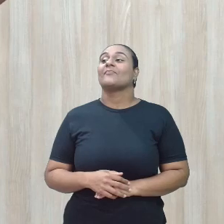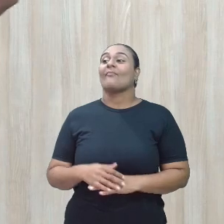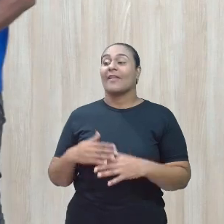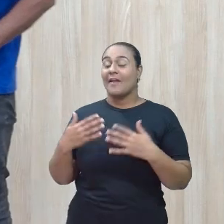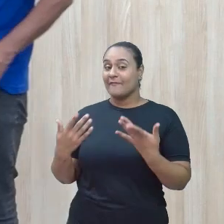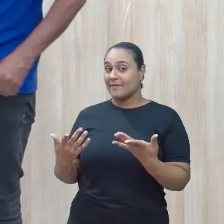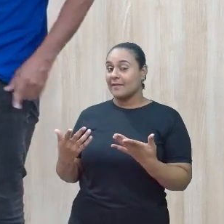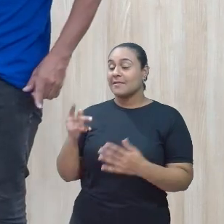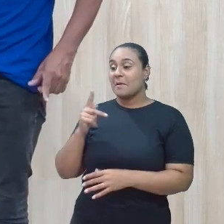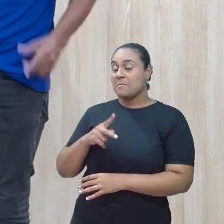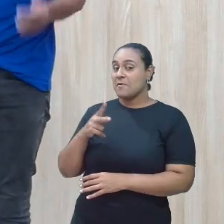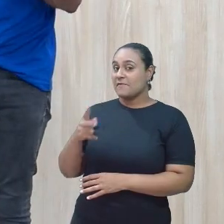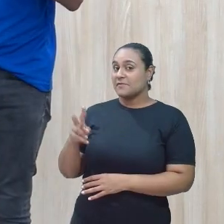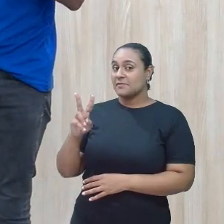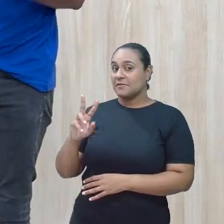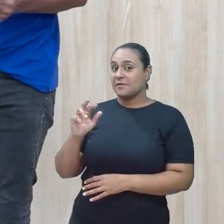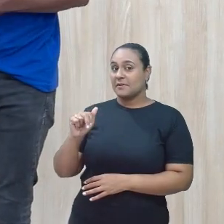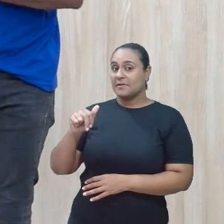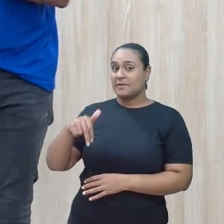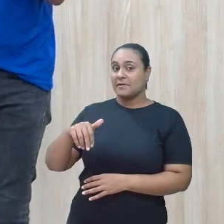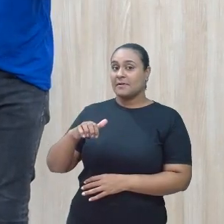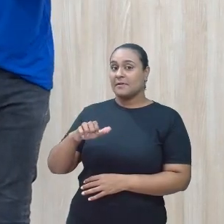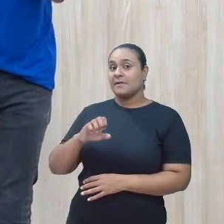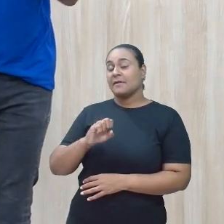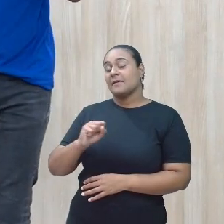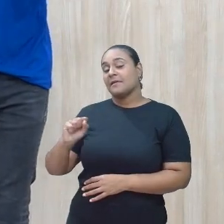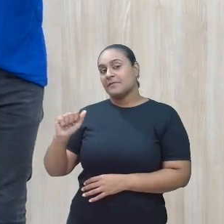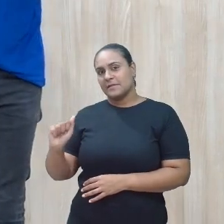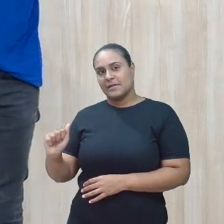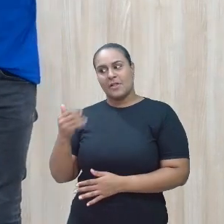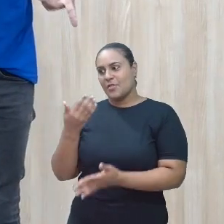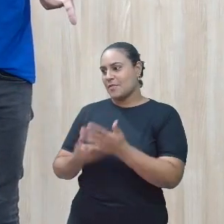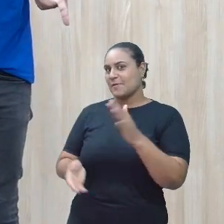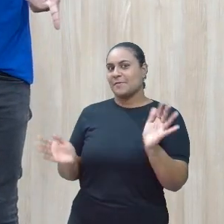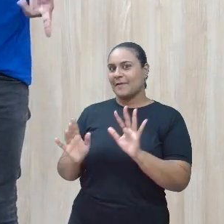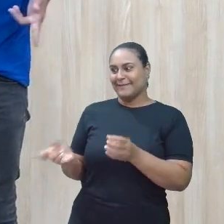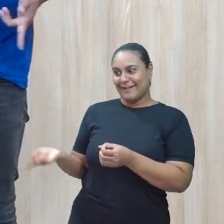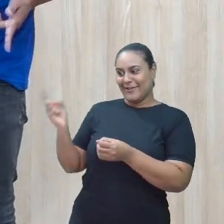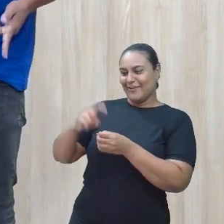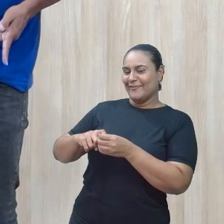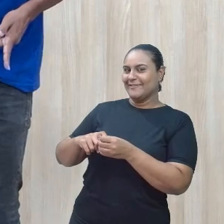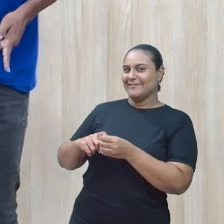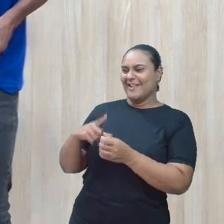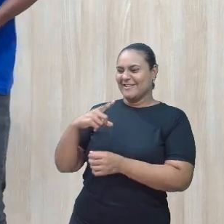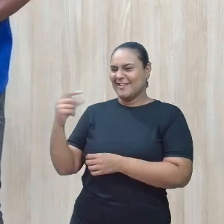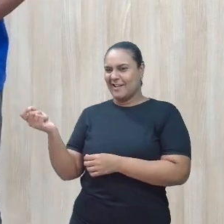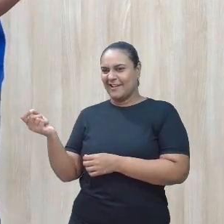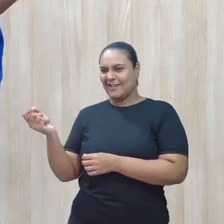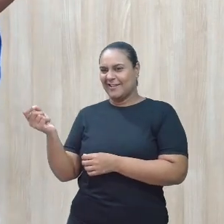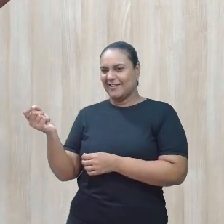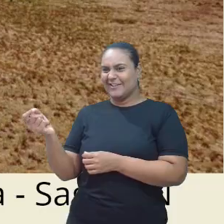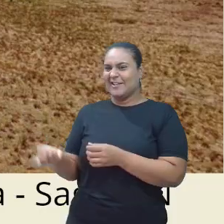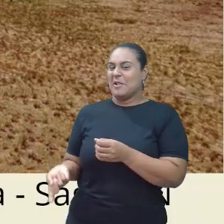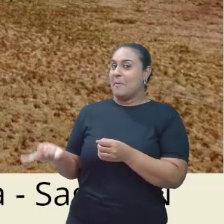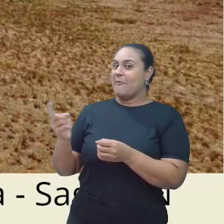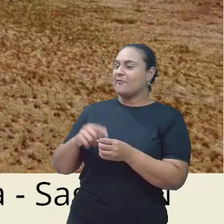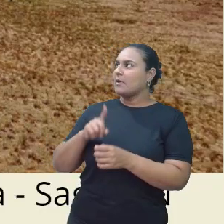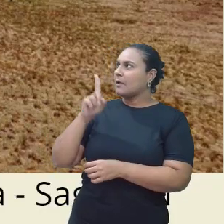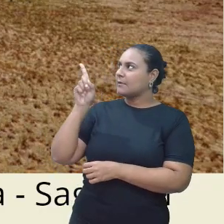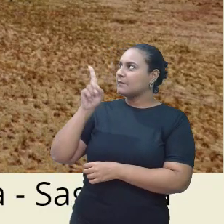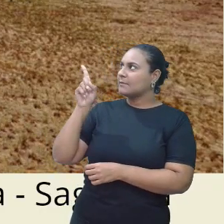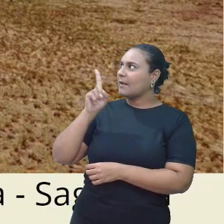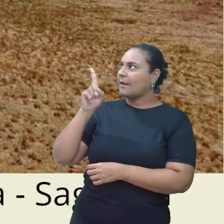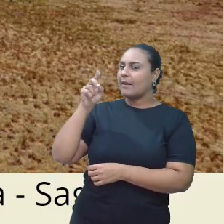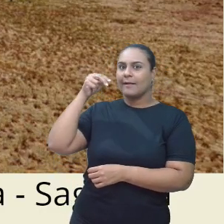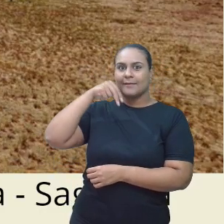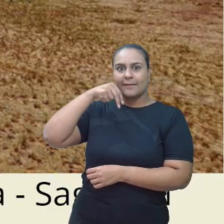A professora Vanessa sai por aí com o GPSzinho dela e não se perde, não. Tanto é que ela tá de volta aqui, ó. Saiu, tava lá, Sagi do Rio Grande do Norte,